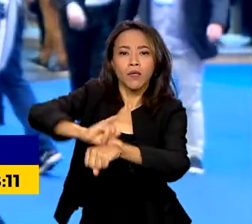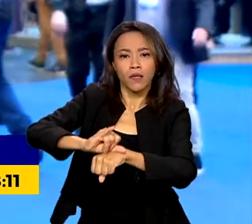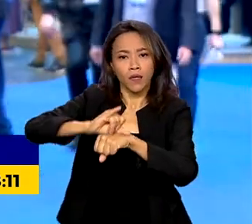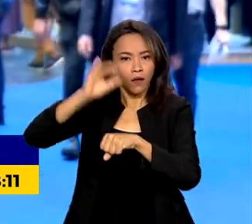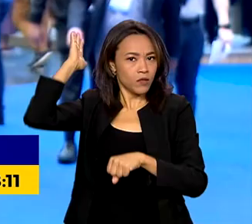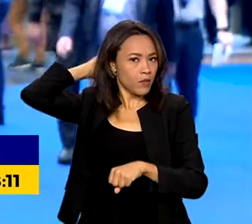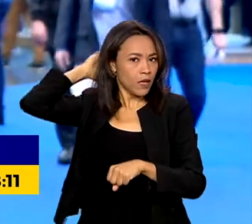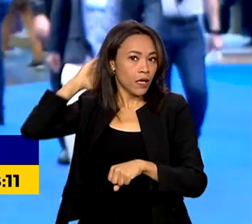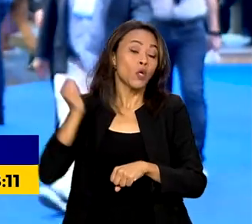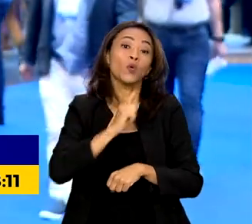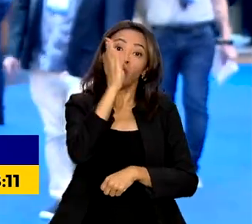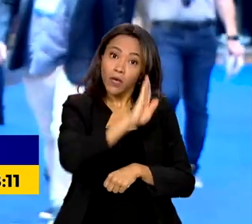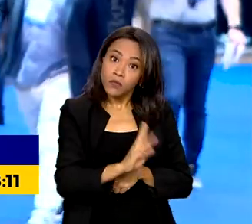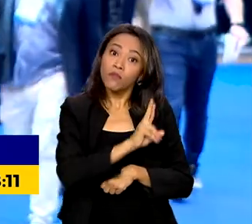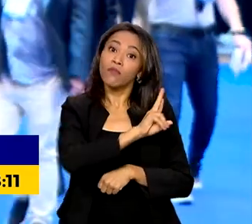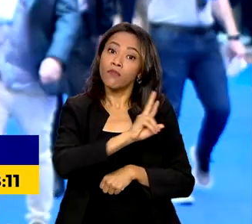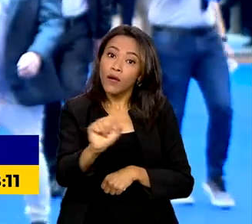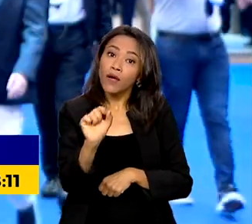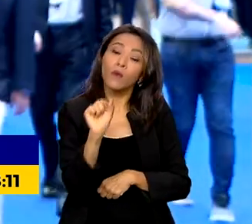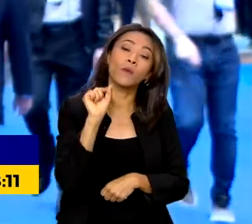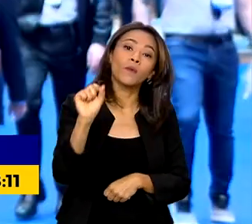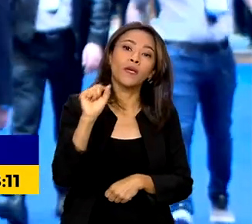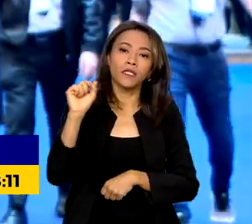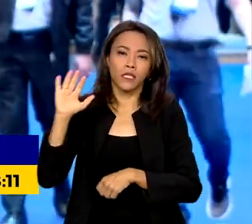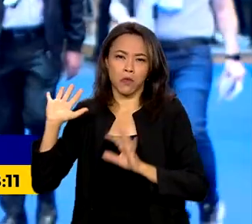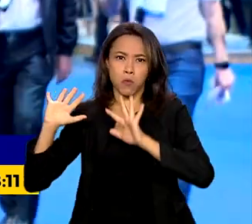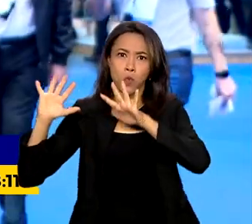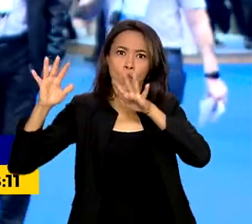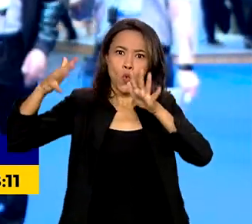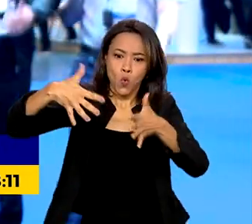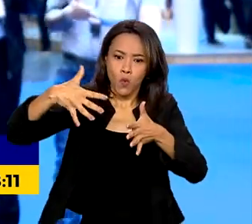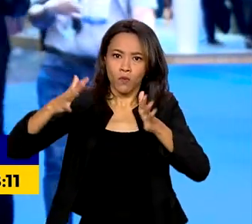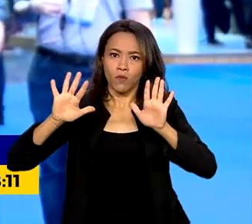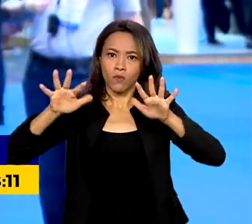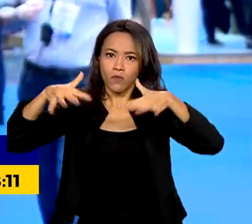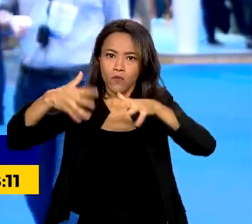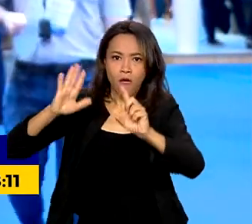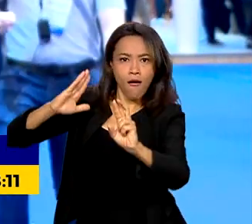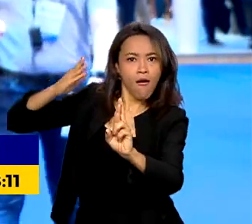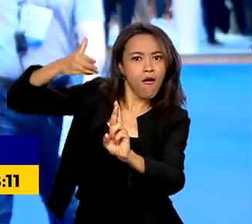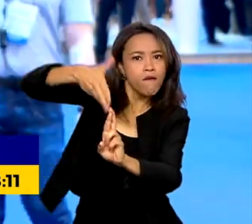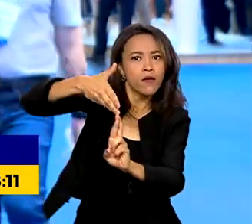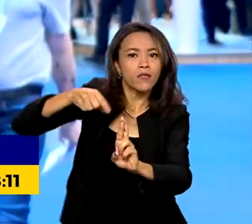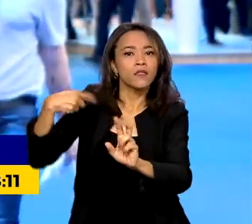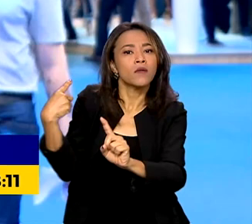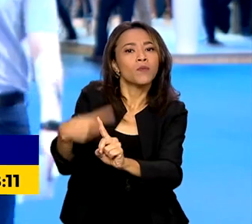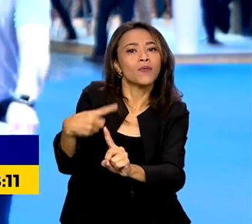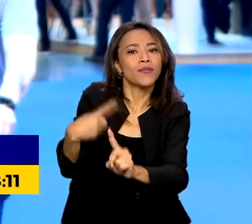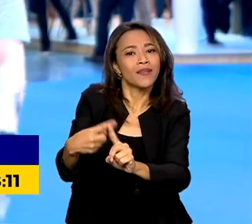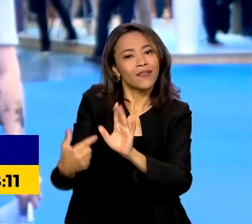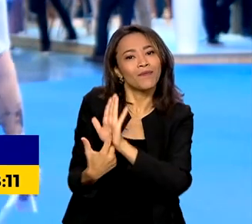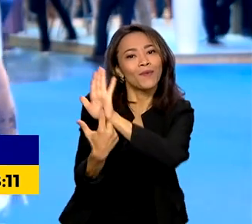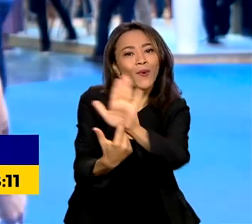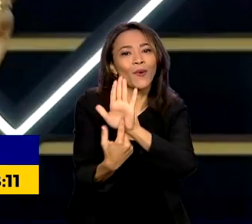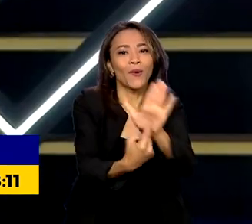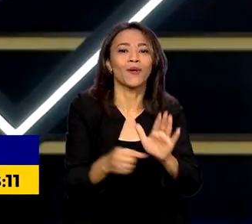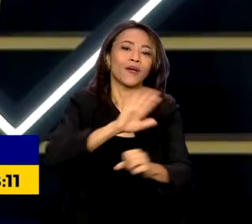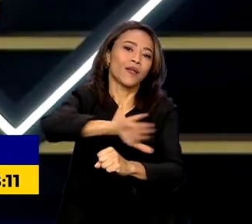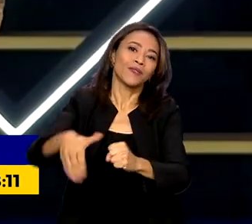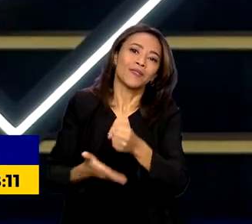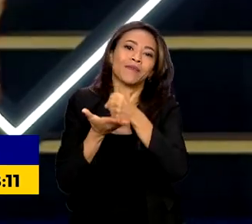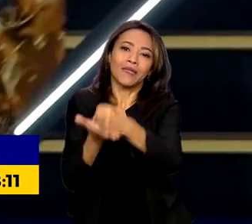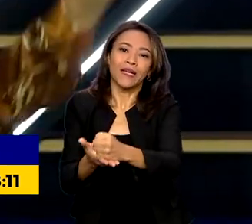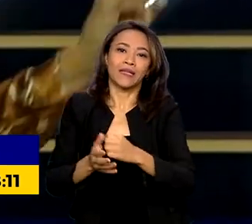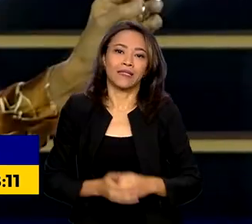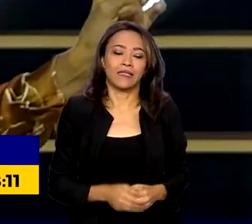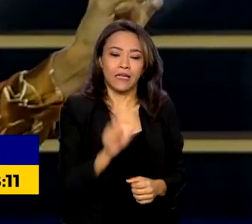Brasil vai chegar até lá como protagonista internacional pelo exemplo em sustentabilidade. Podemos